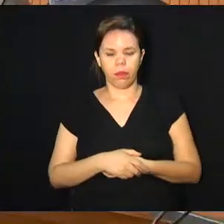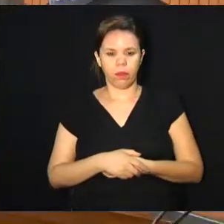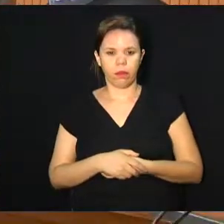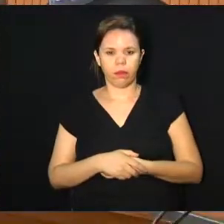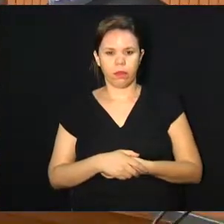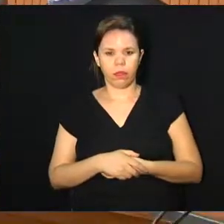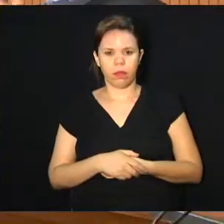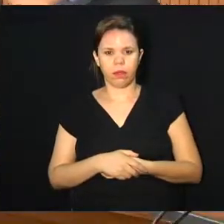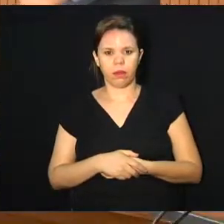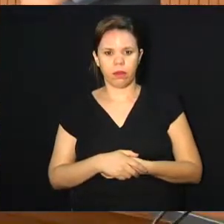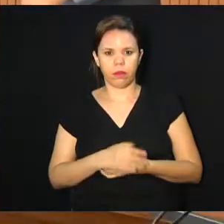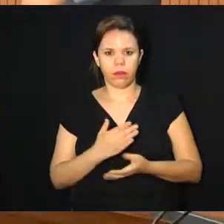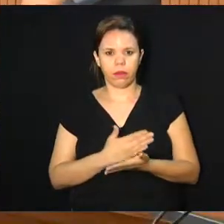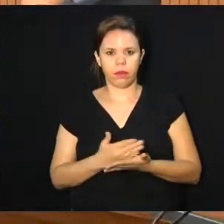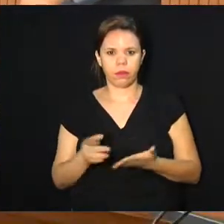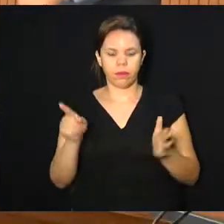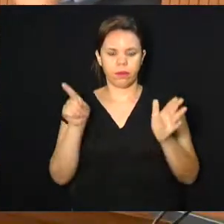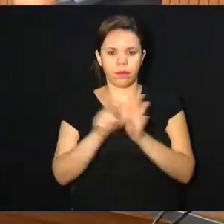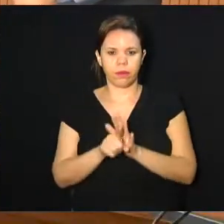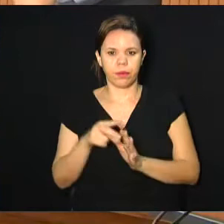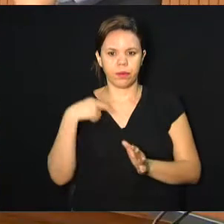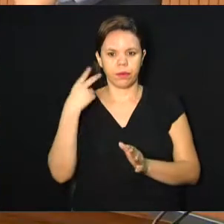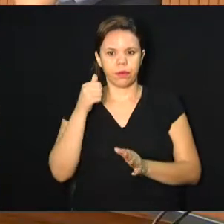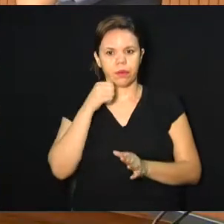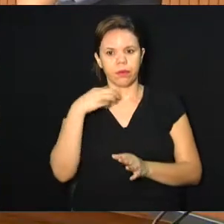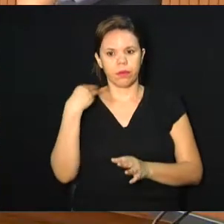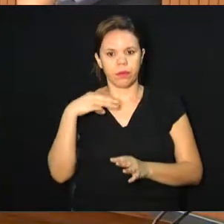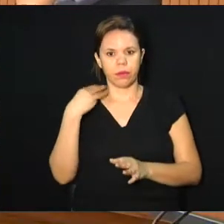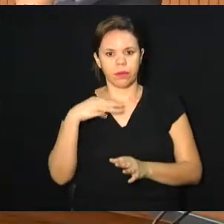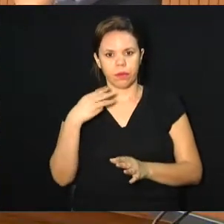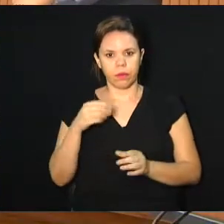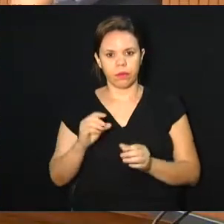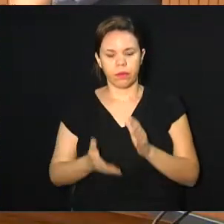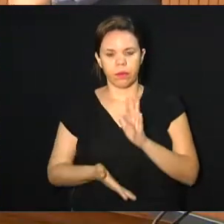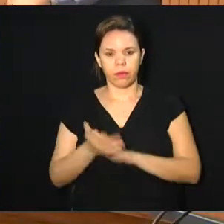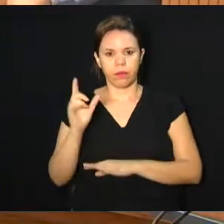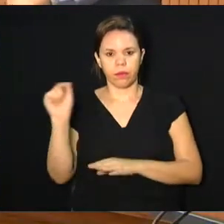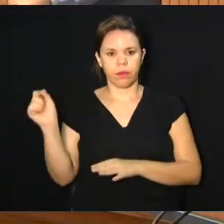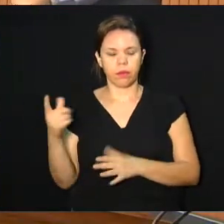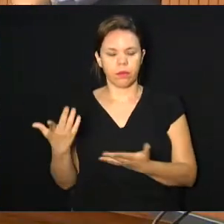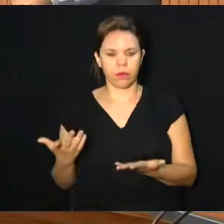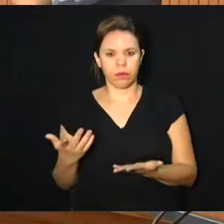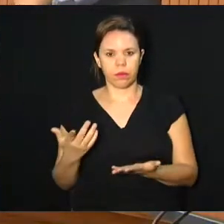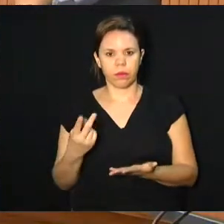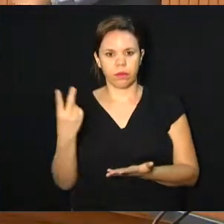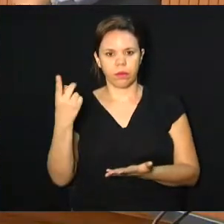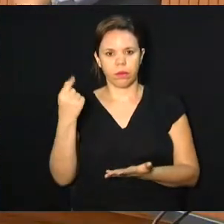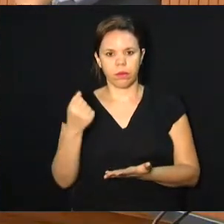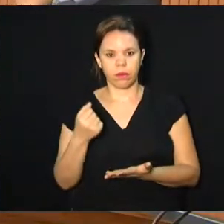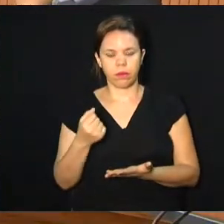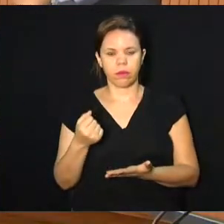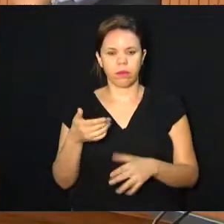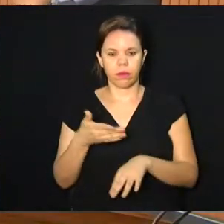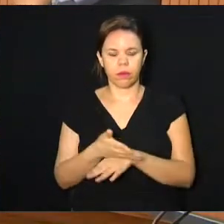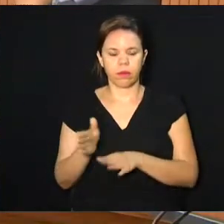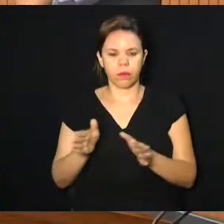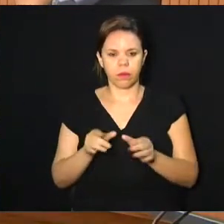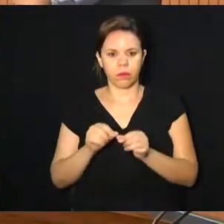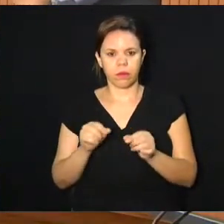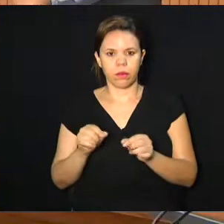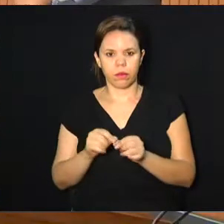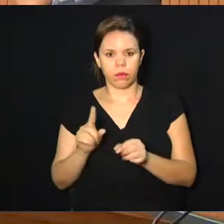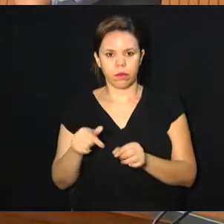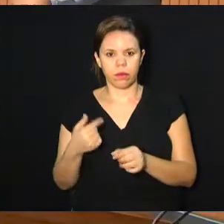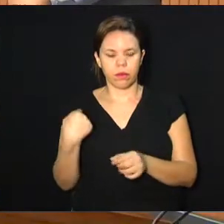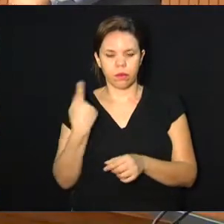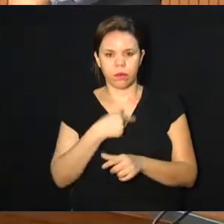Bom, deixa eu começar pela pergunta da vereadora Mariana, que ela precisa sair. A questão do custo e da viabilidade é, de fato, o problema maior que a gente